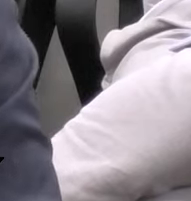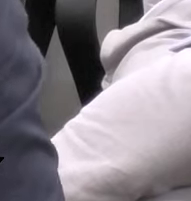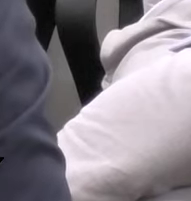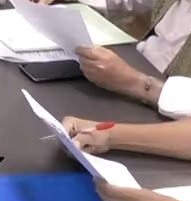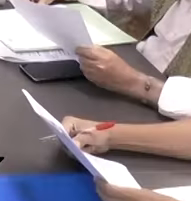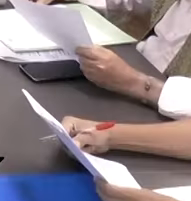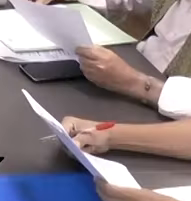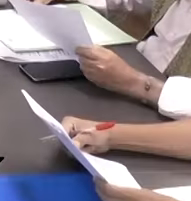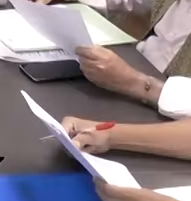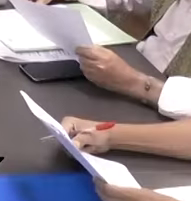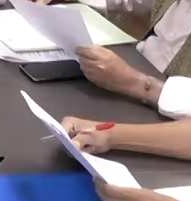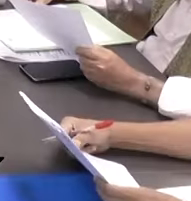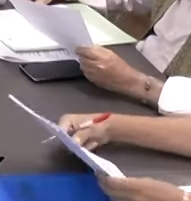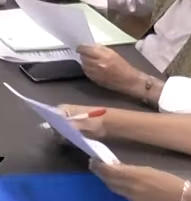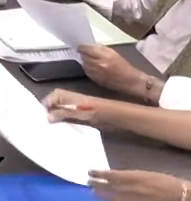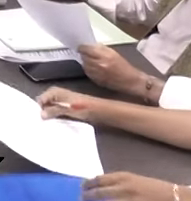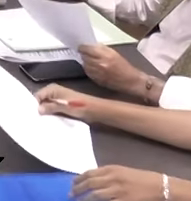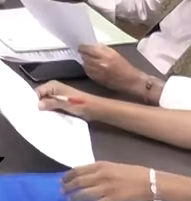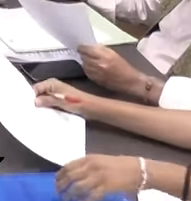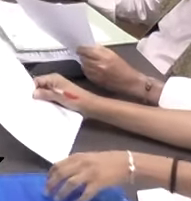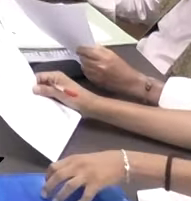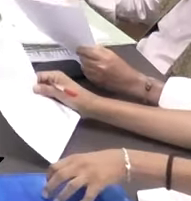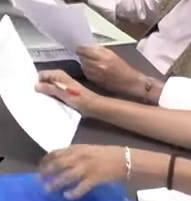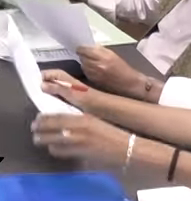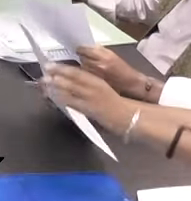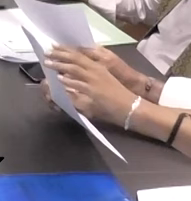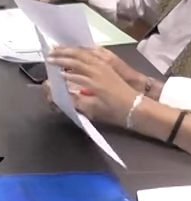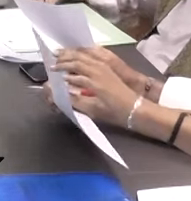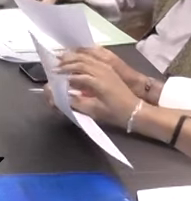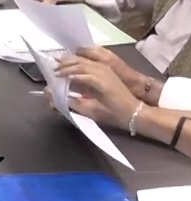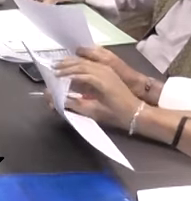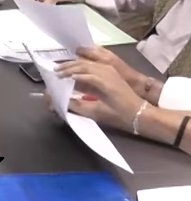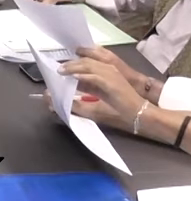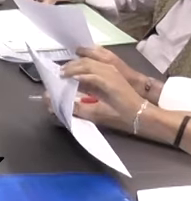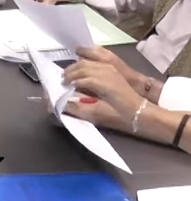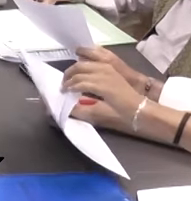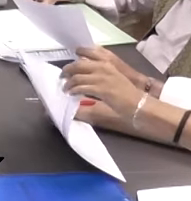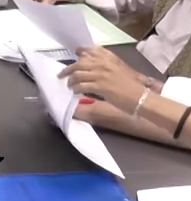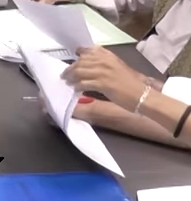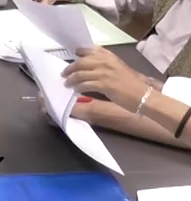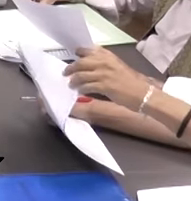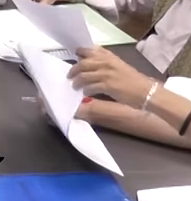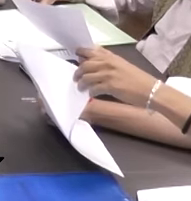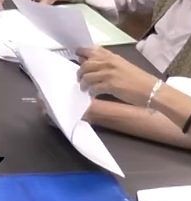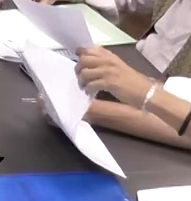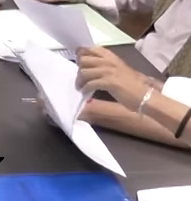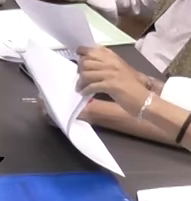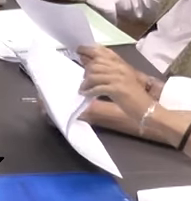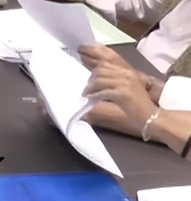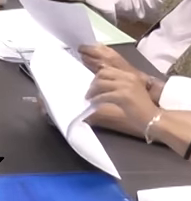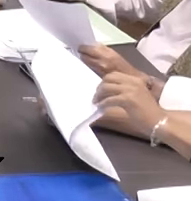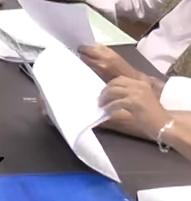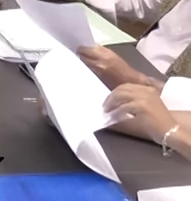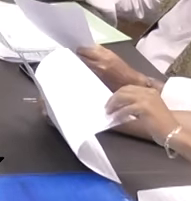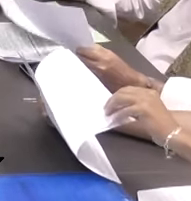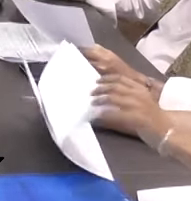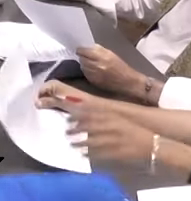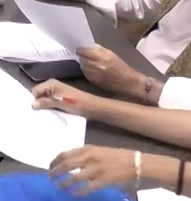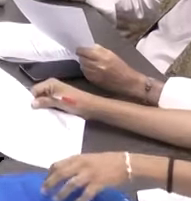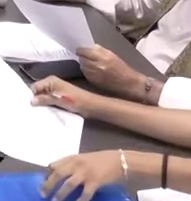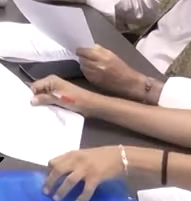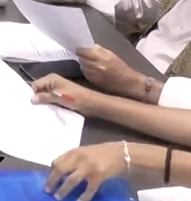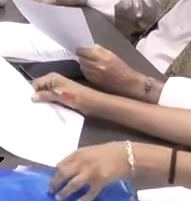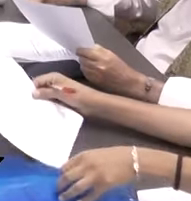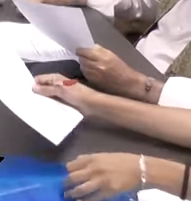isso. Já fui vítima disso já. Deputado Luiz Paulo. Eu verifico que